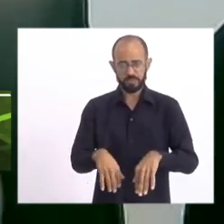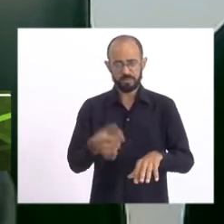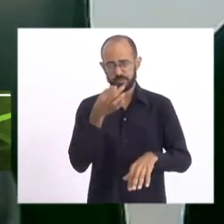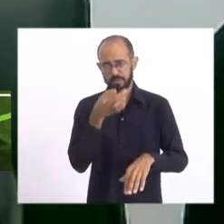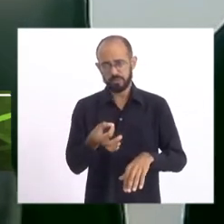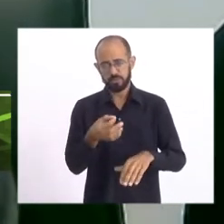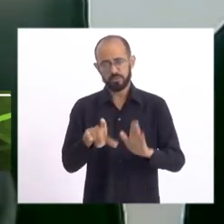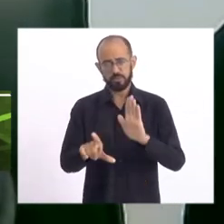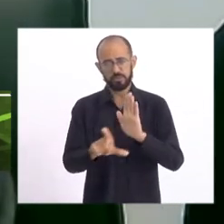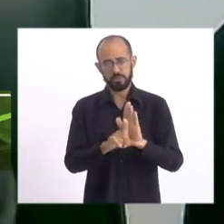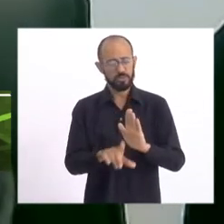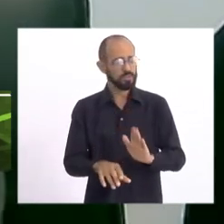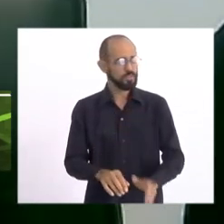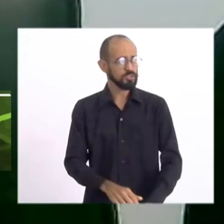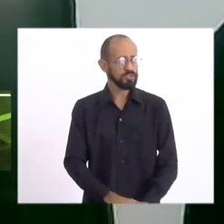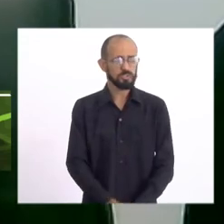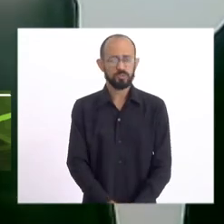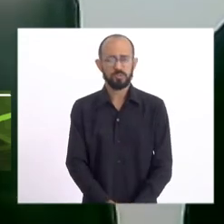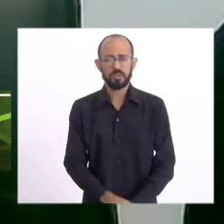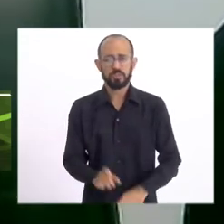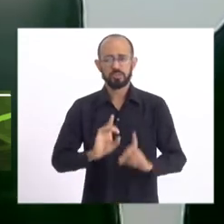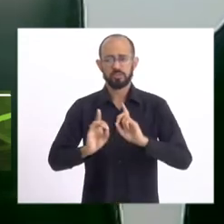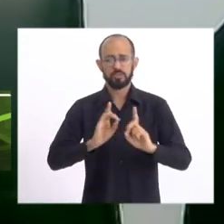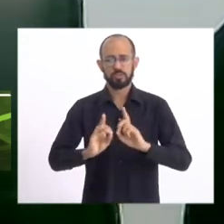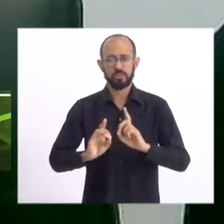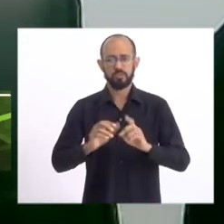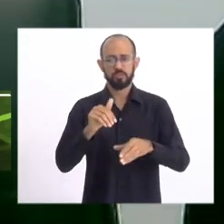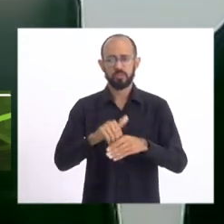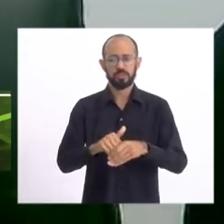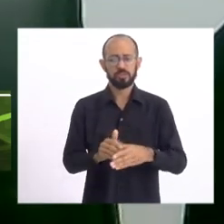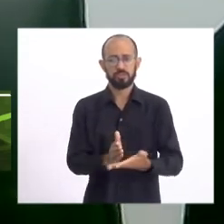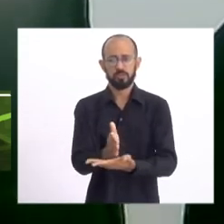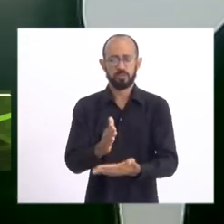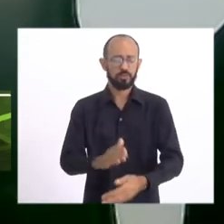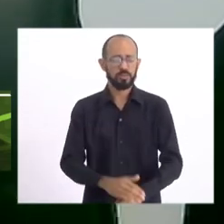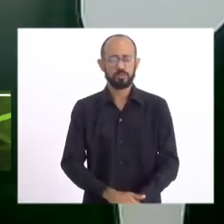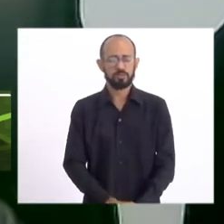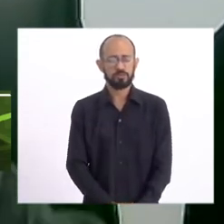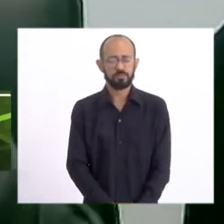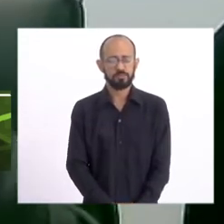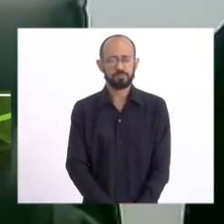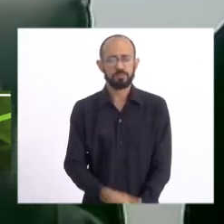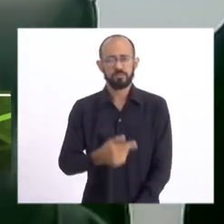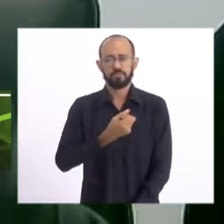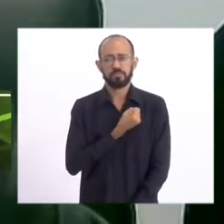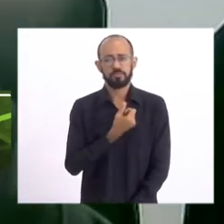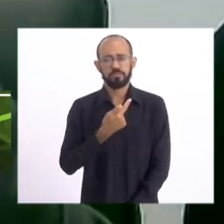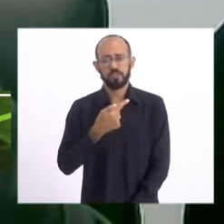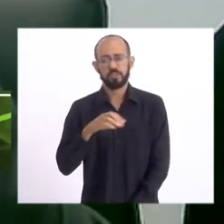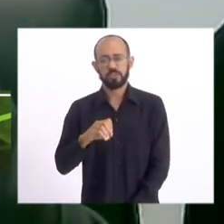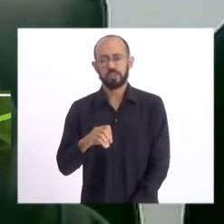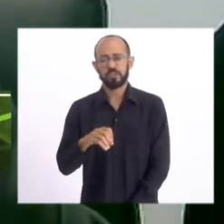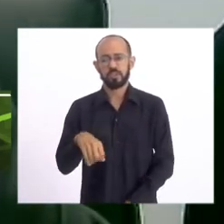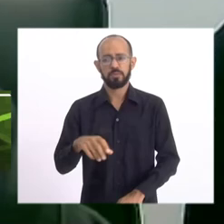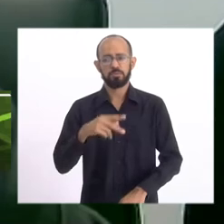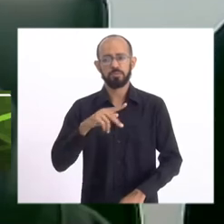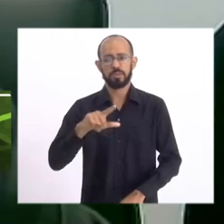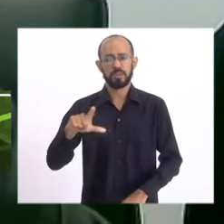legislativa. Não. Em votação, aprovado. 70. Projeto de lei